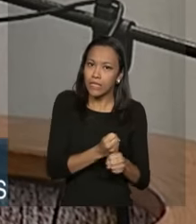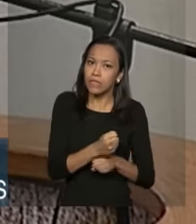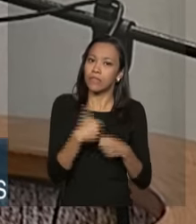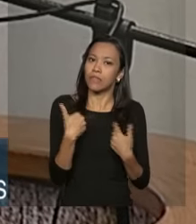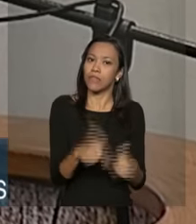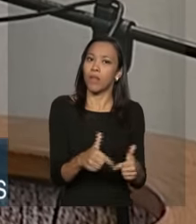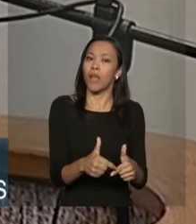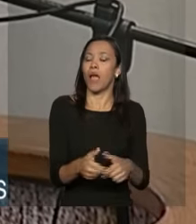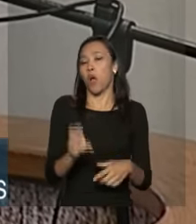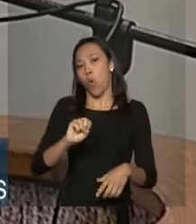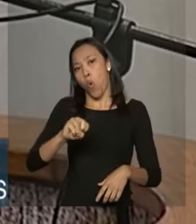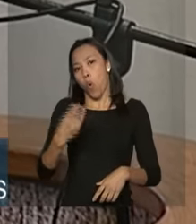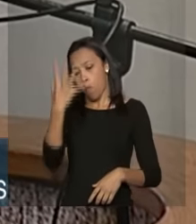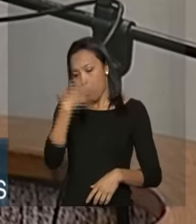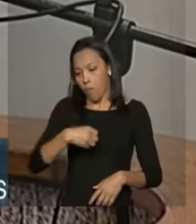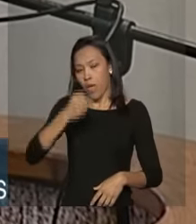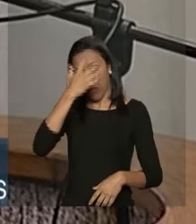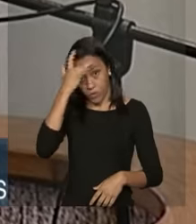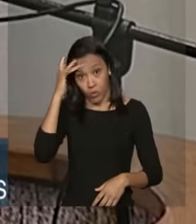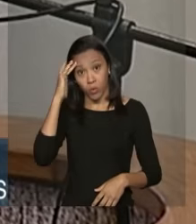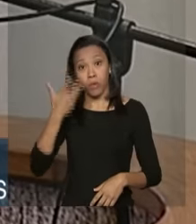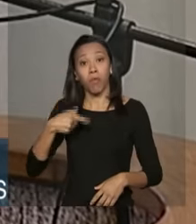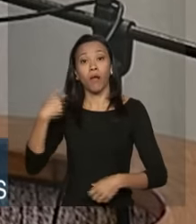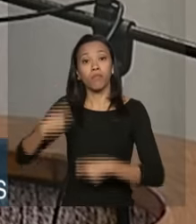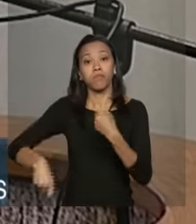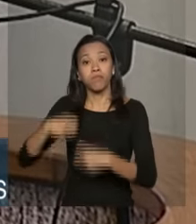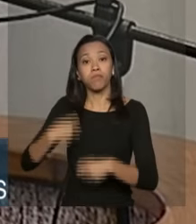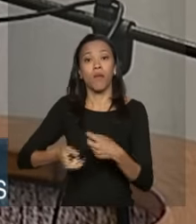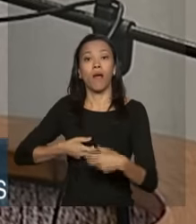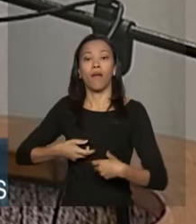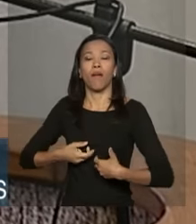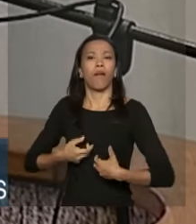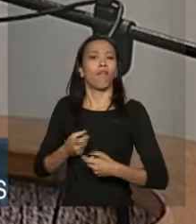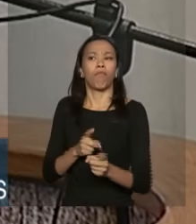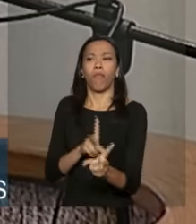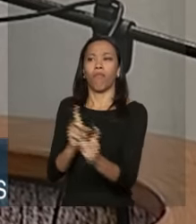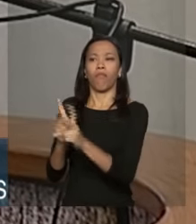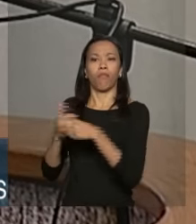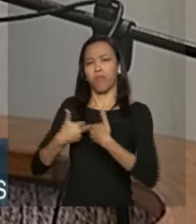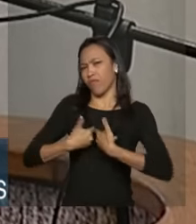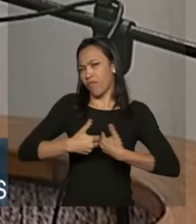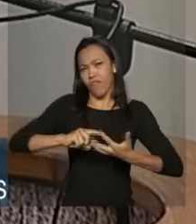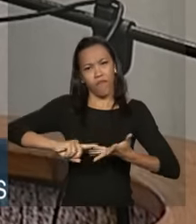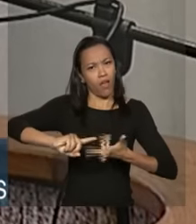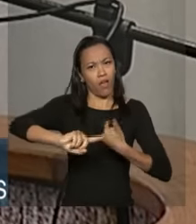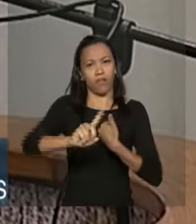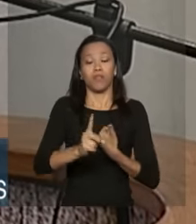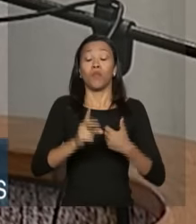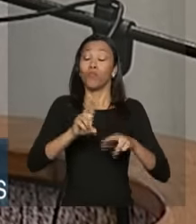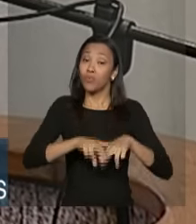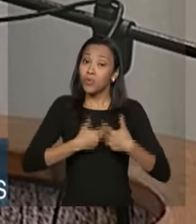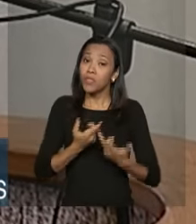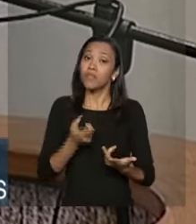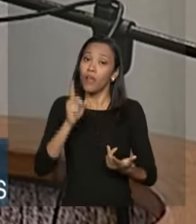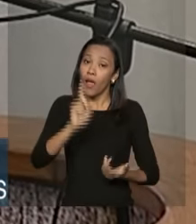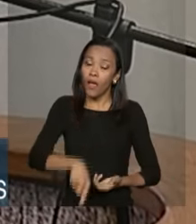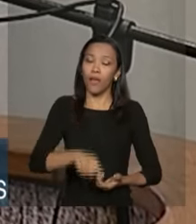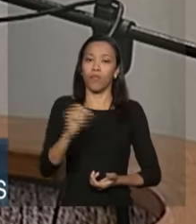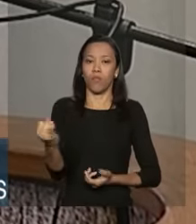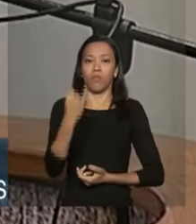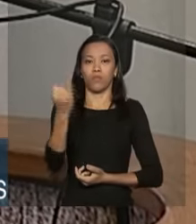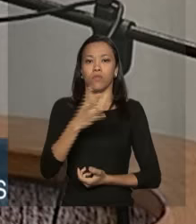vezes são forçadas a cometer crimes por isso é muito importante conhecer as